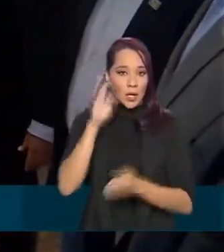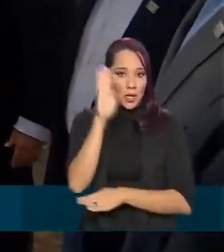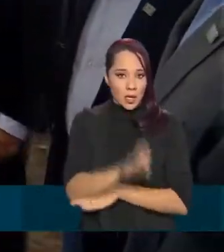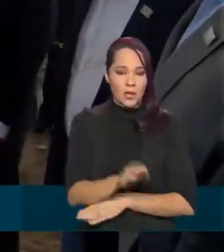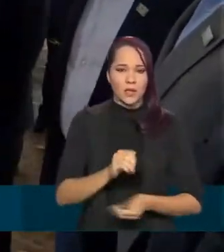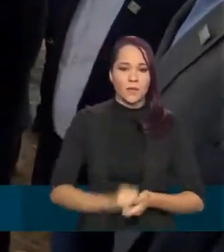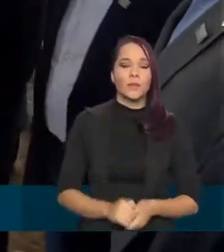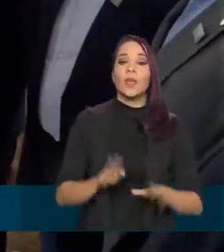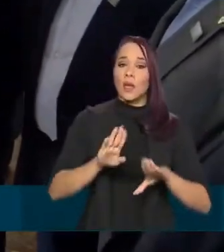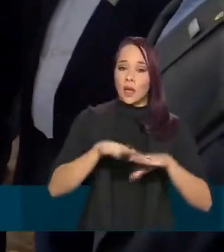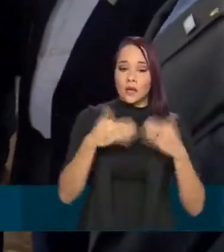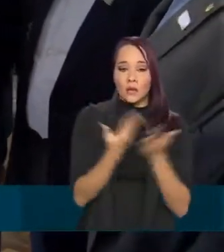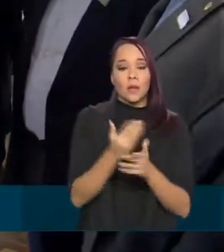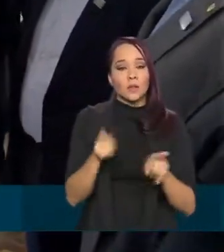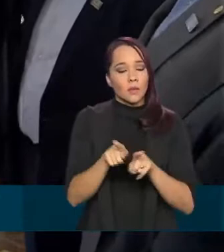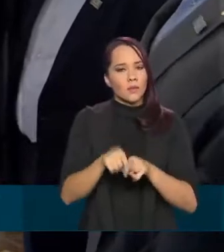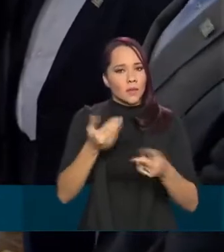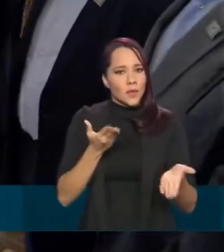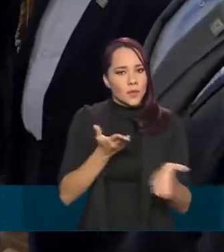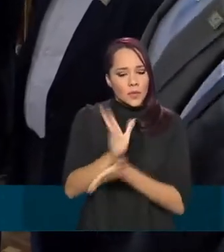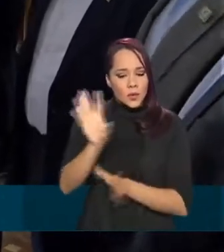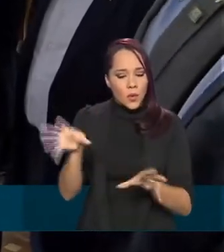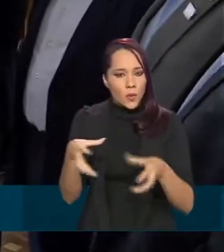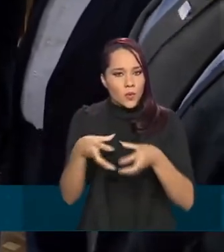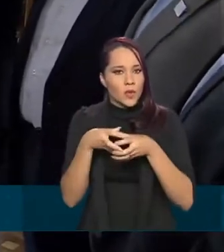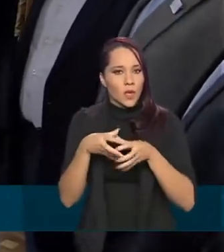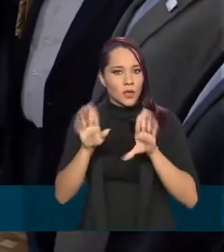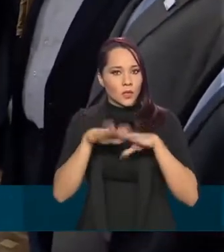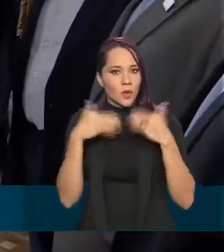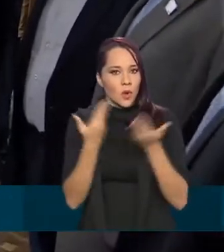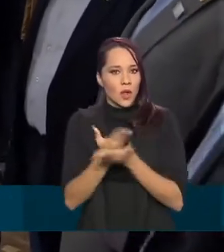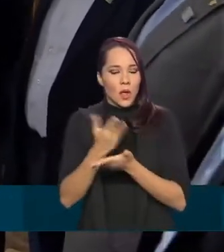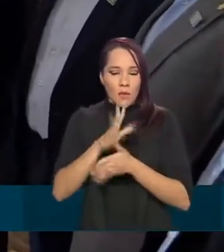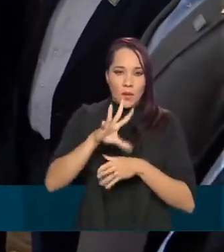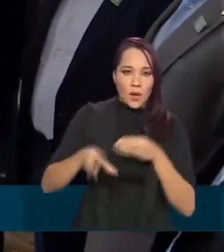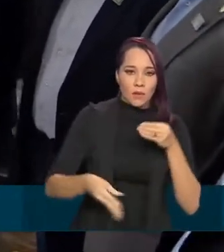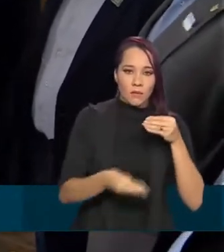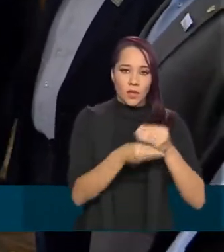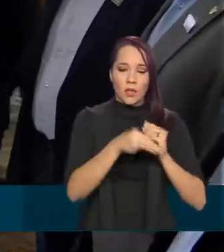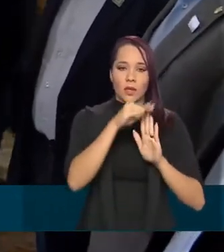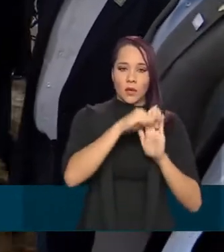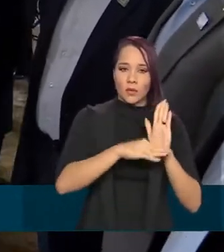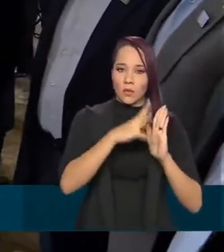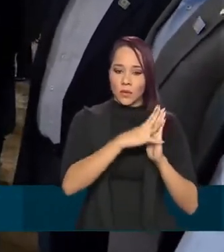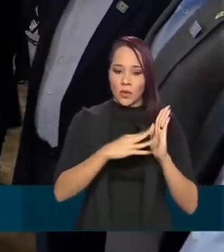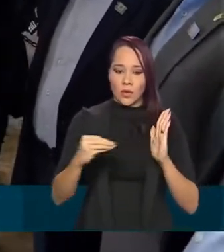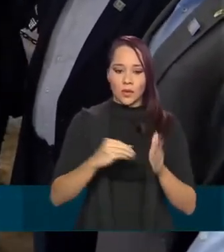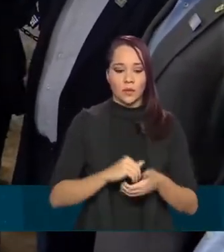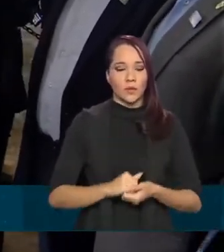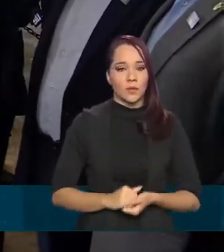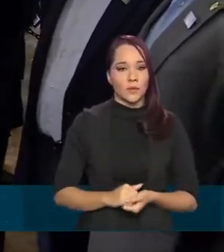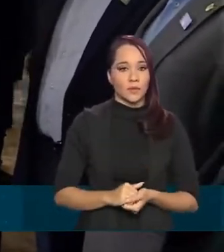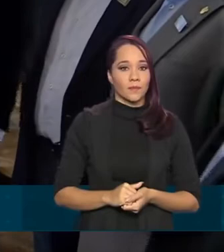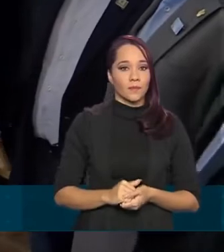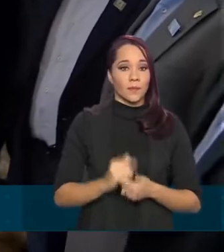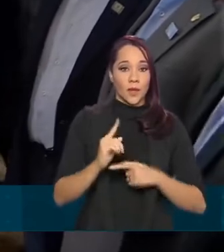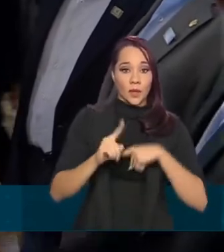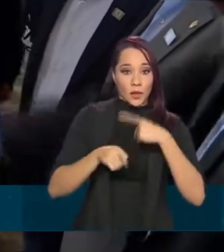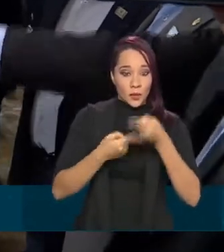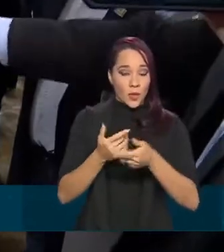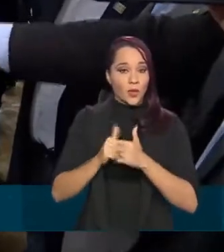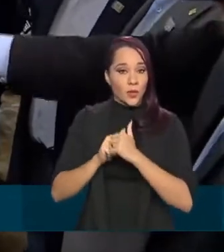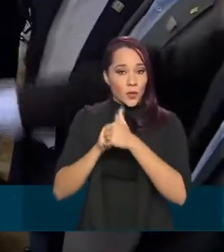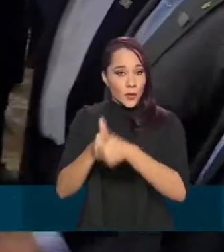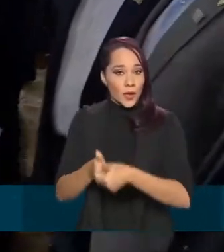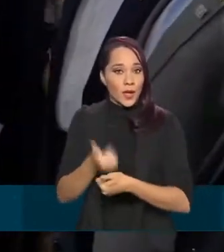deve ter aprovação da comunidade escolar para implantação do modelo. Bom, depois de